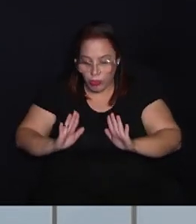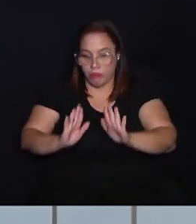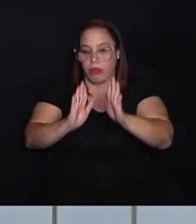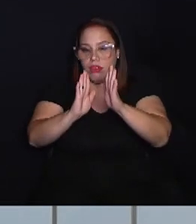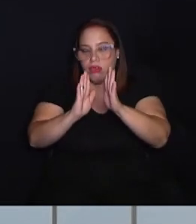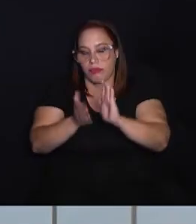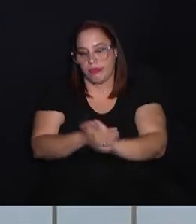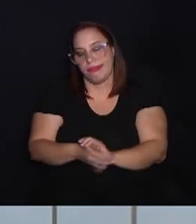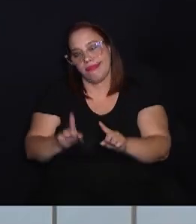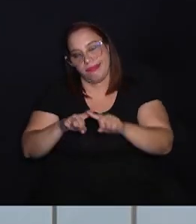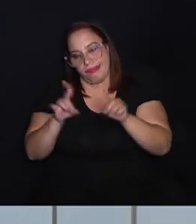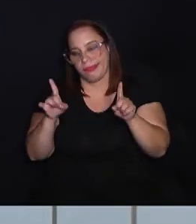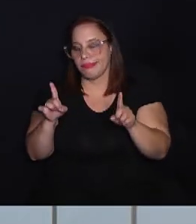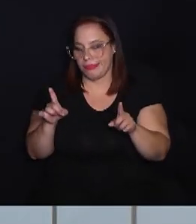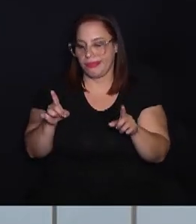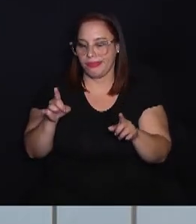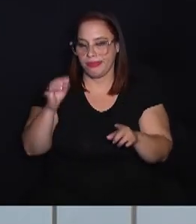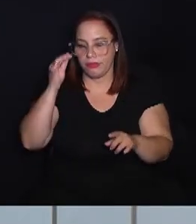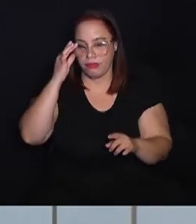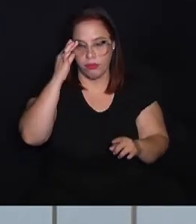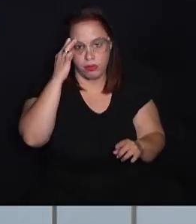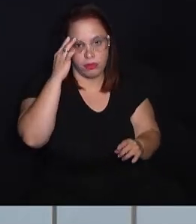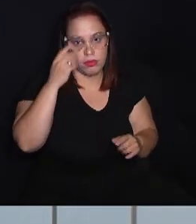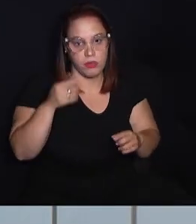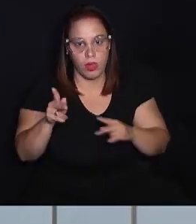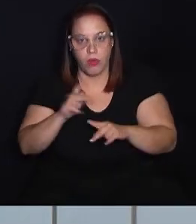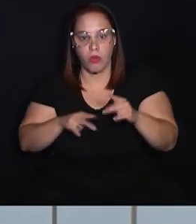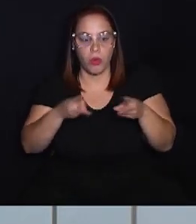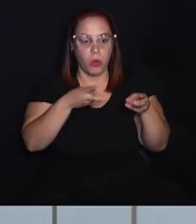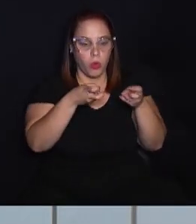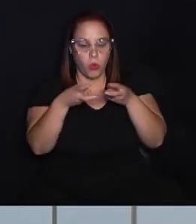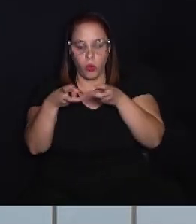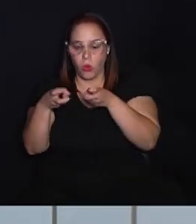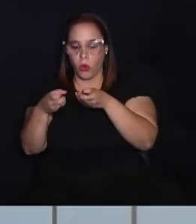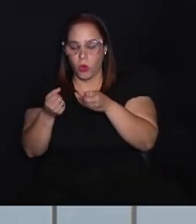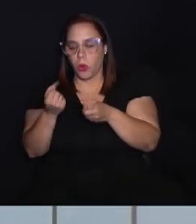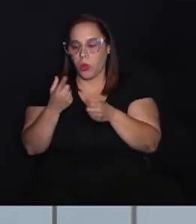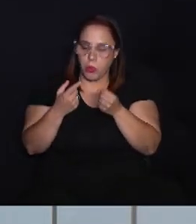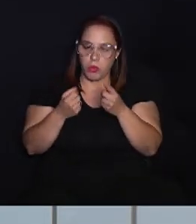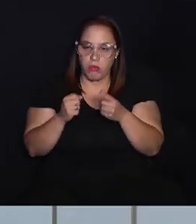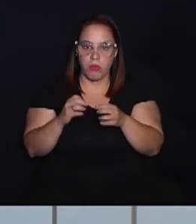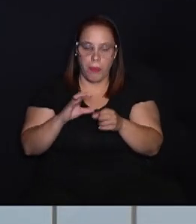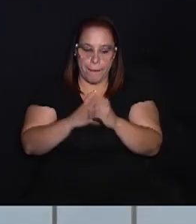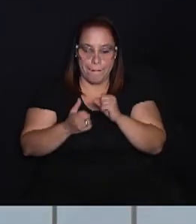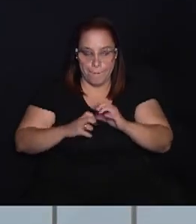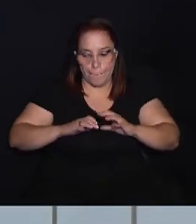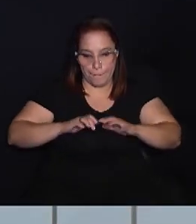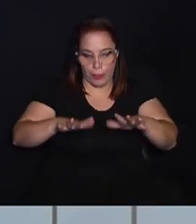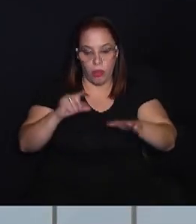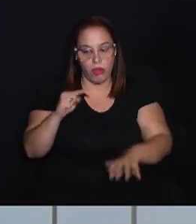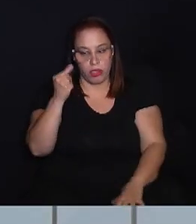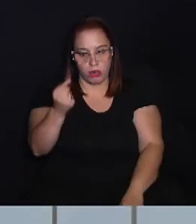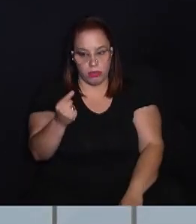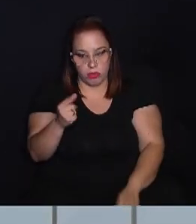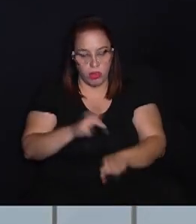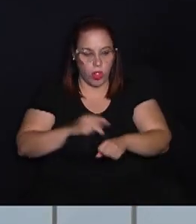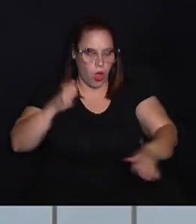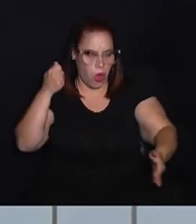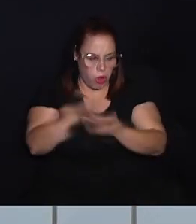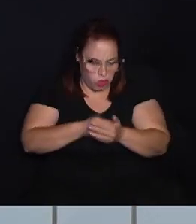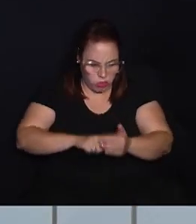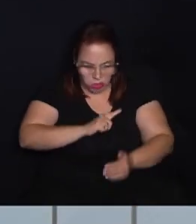Aí. Isso é importante, né? Fortalecimento da democracia passa por essa responsabilidade dos partidos e dos